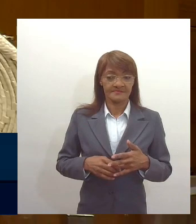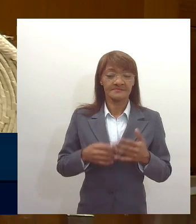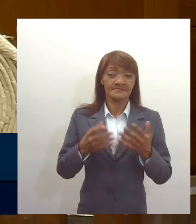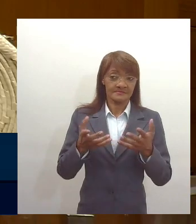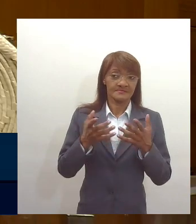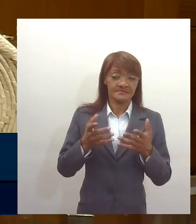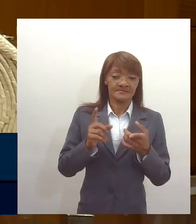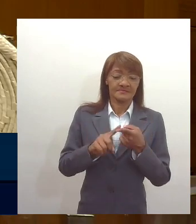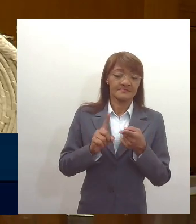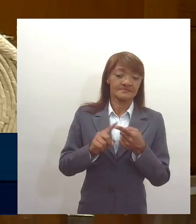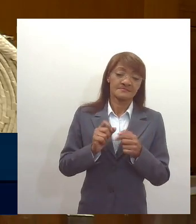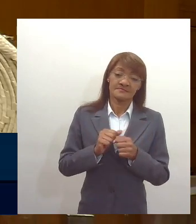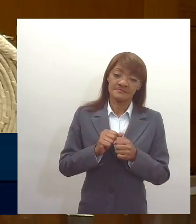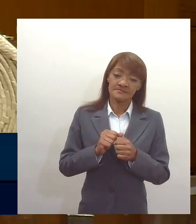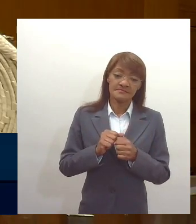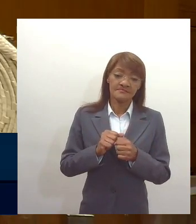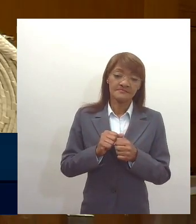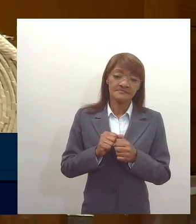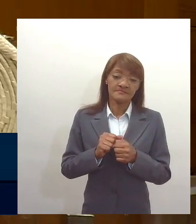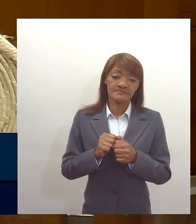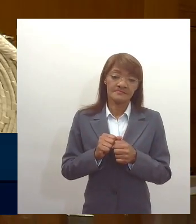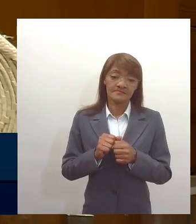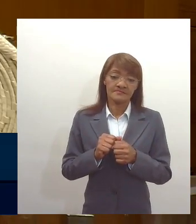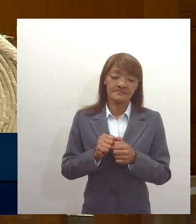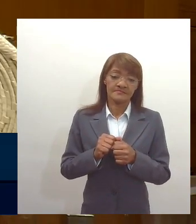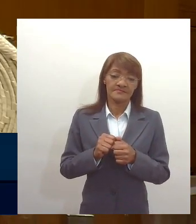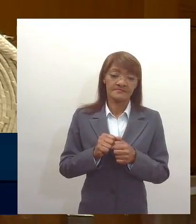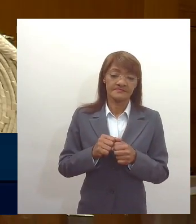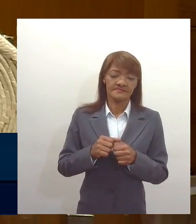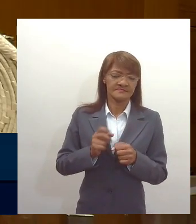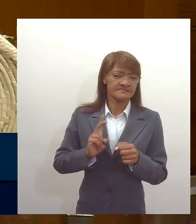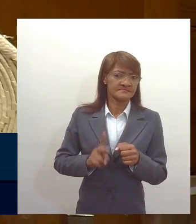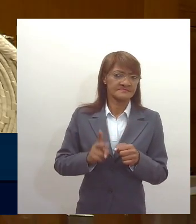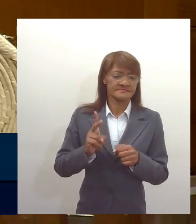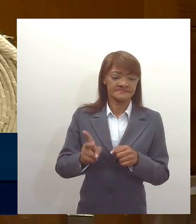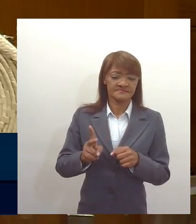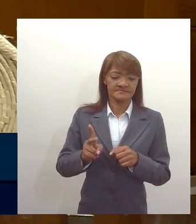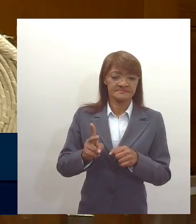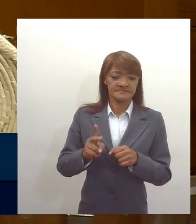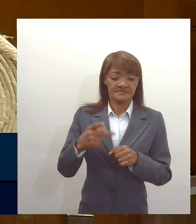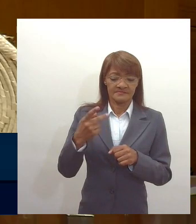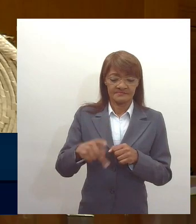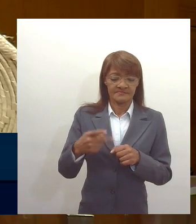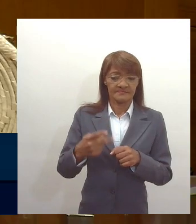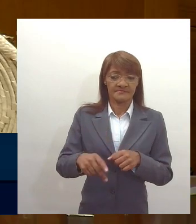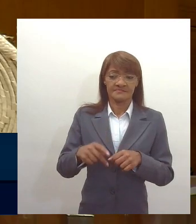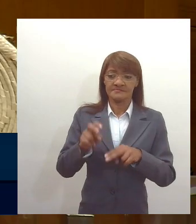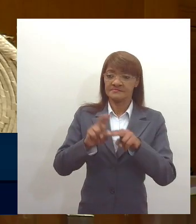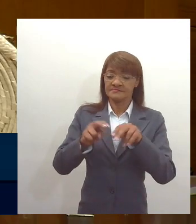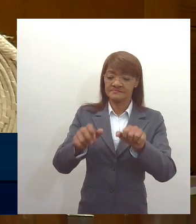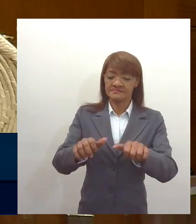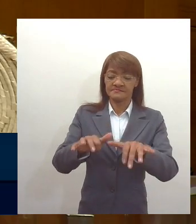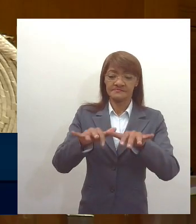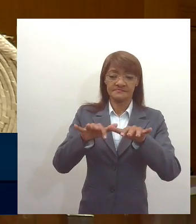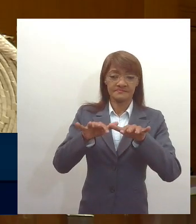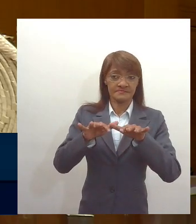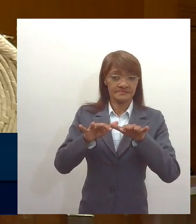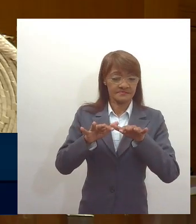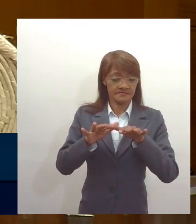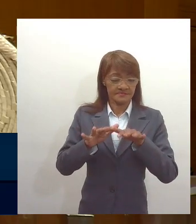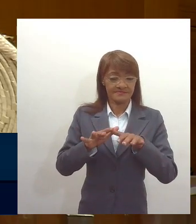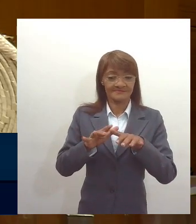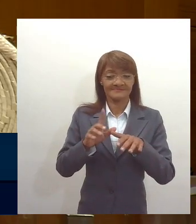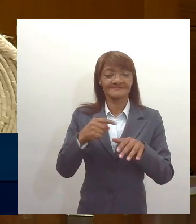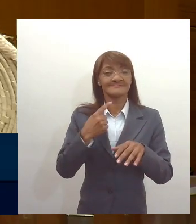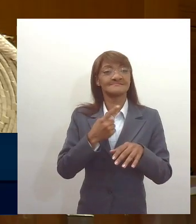as galerias possam estar sempre cheias, porque a gente acaba... também apresentando para a população